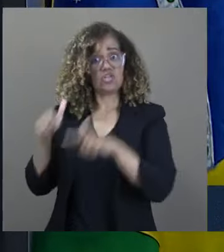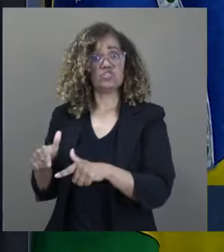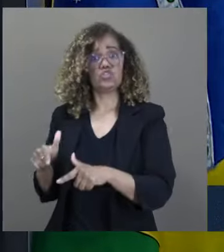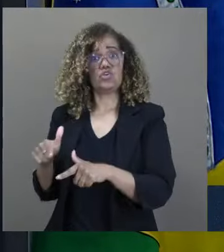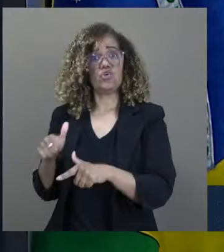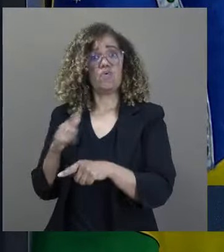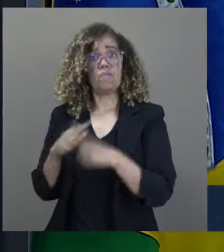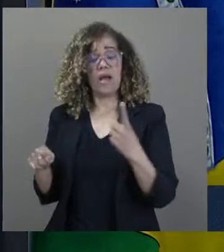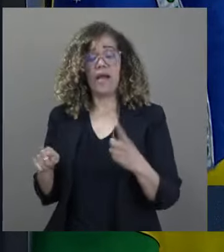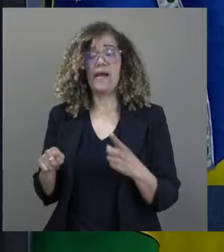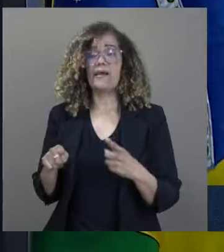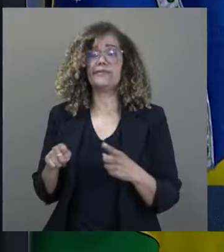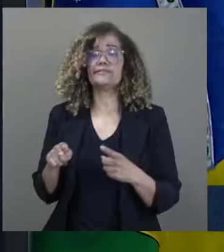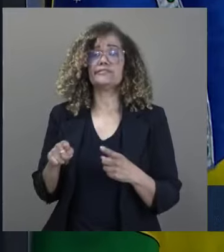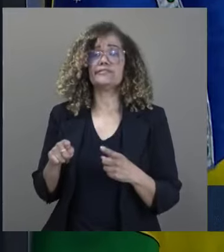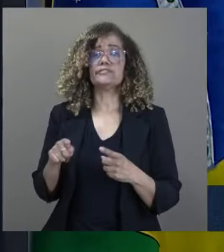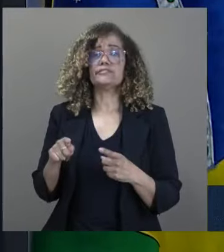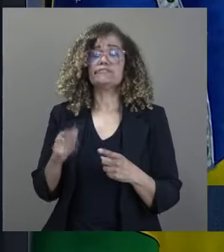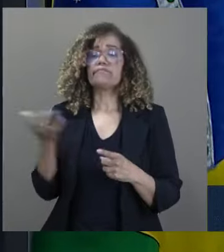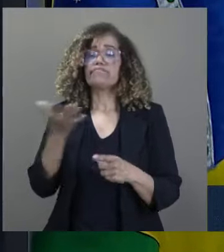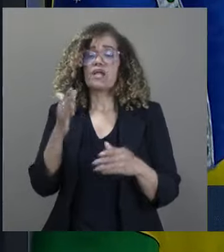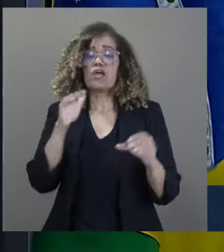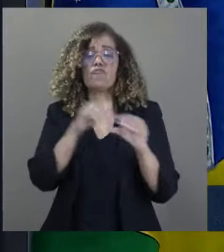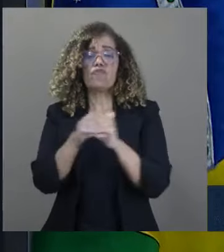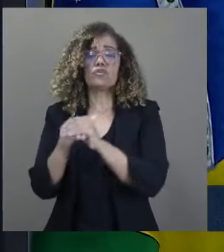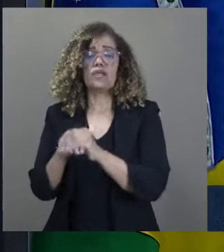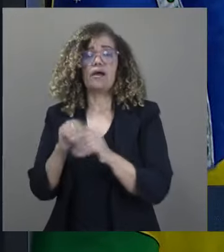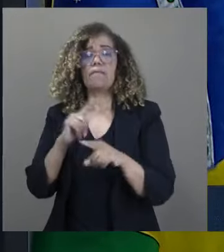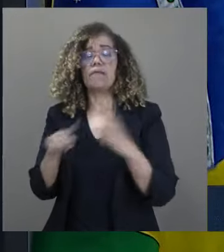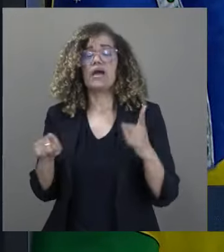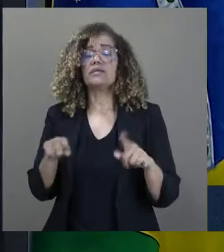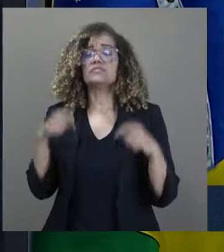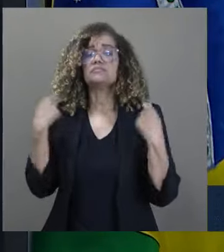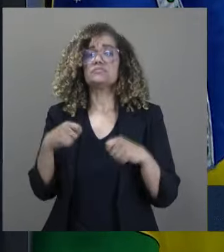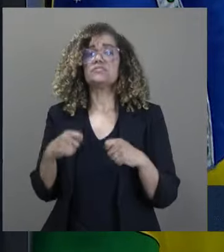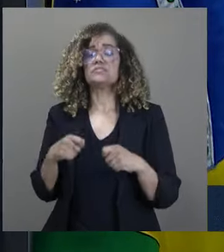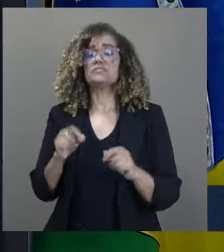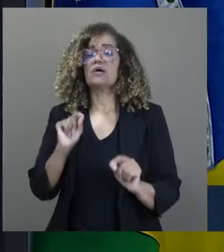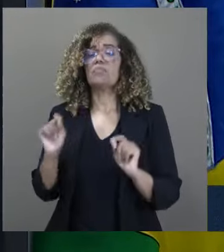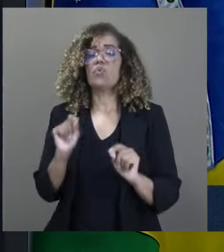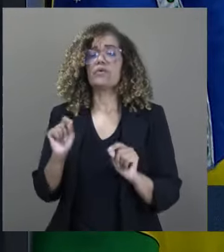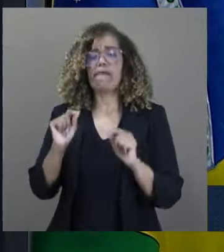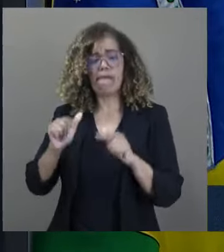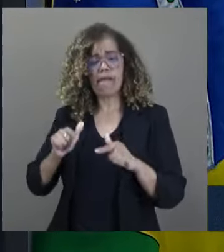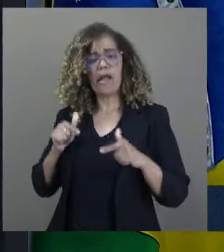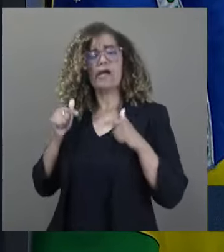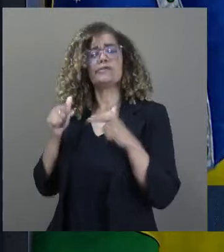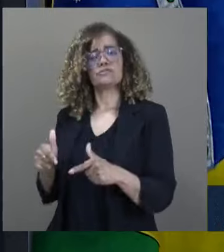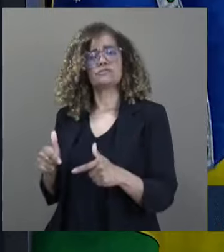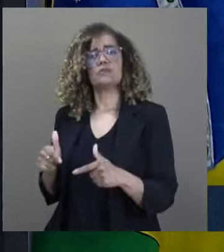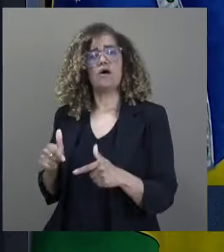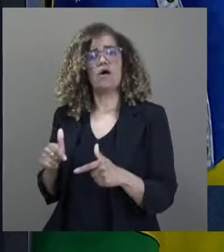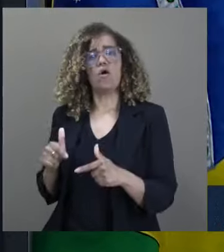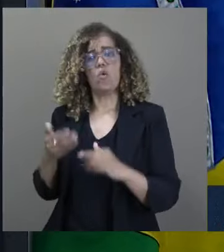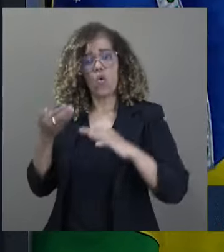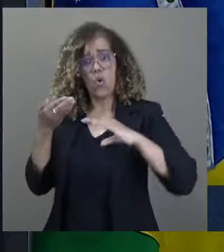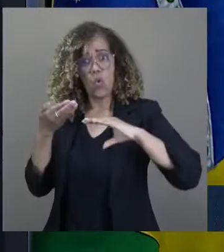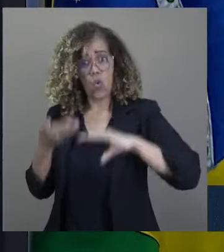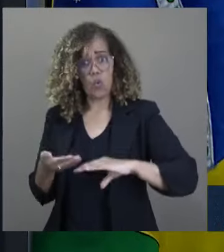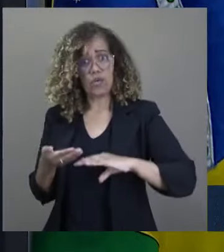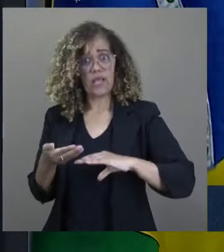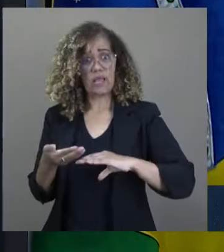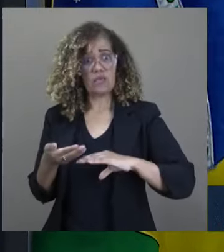está buscando um entendimento para votar, mas nós precisamos de ações que o Congresso